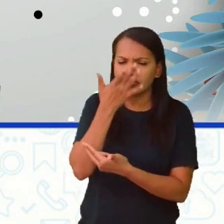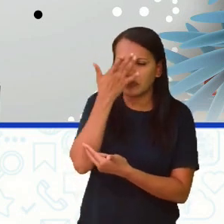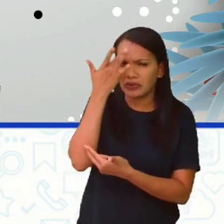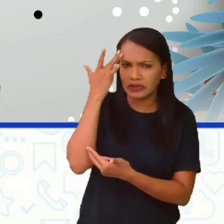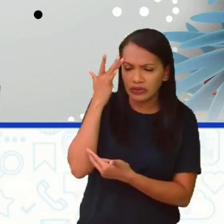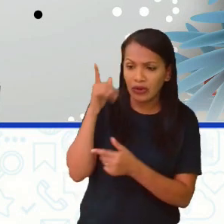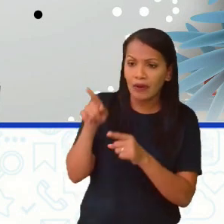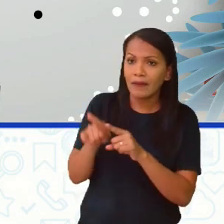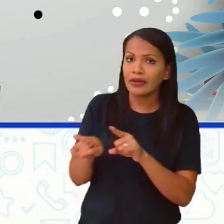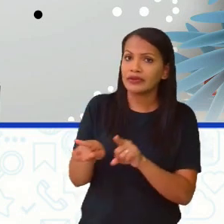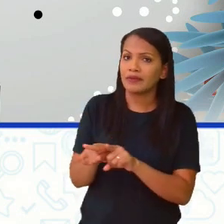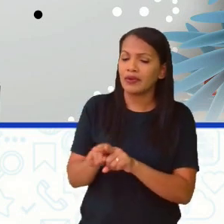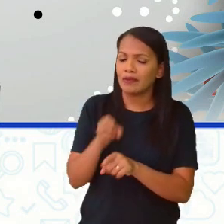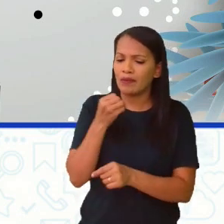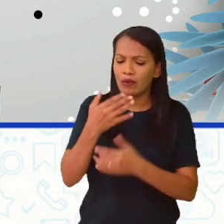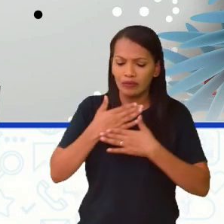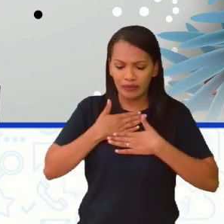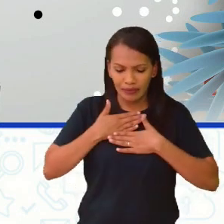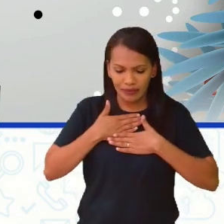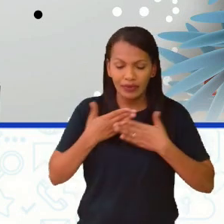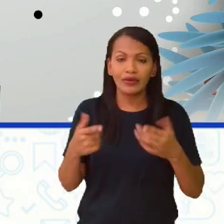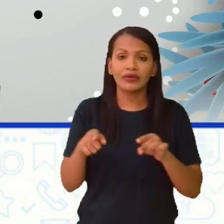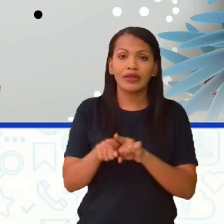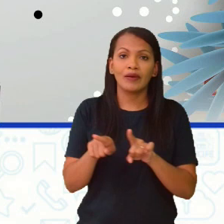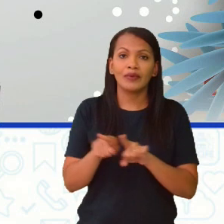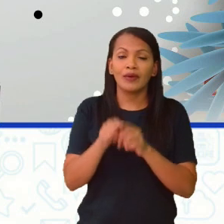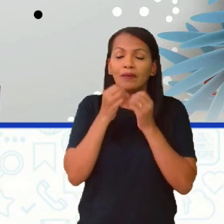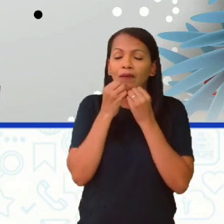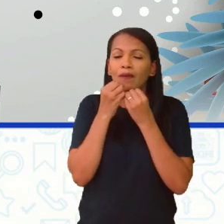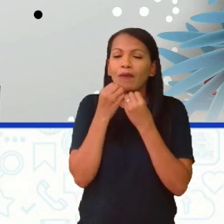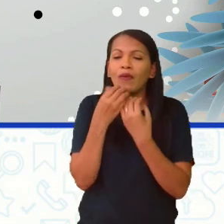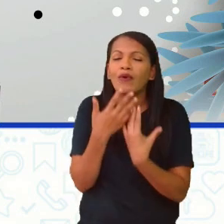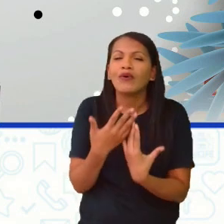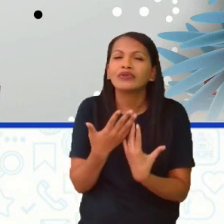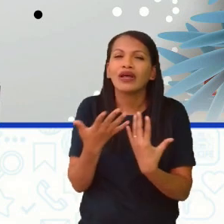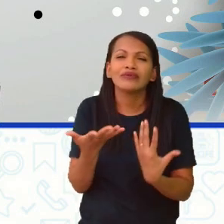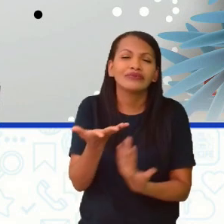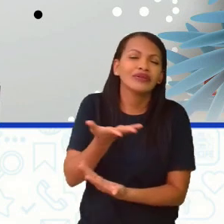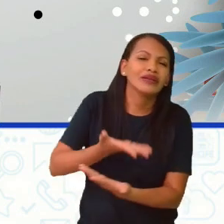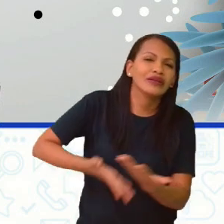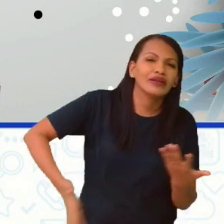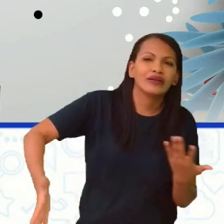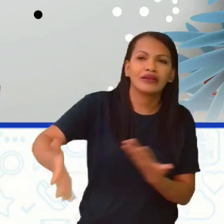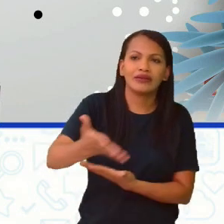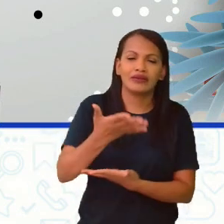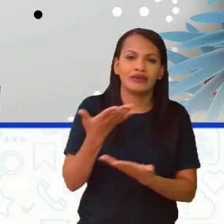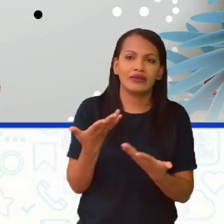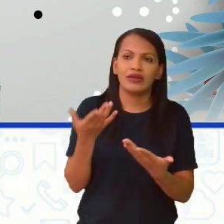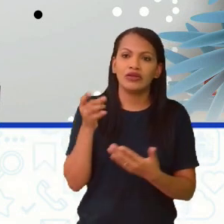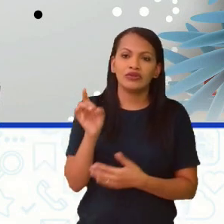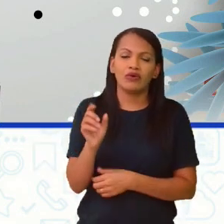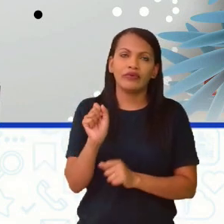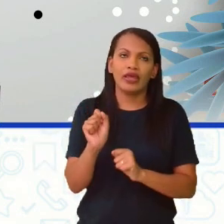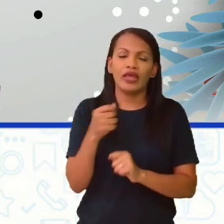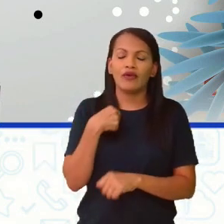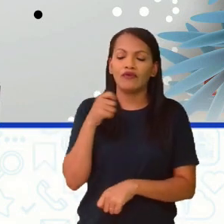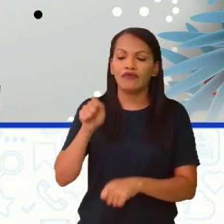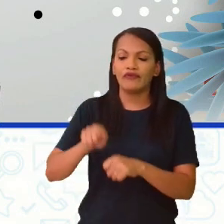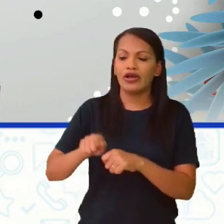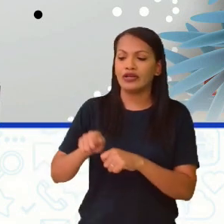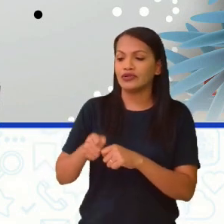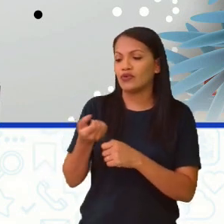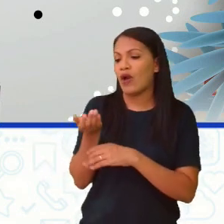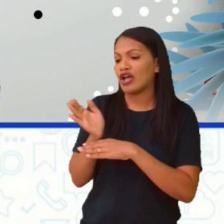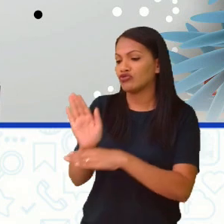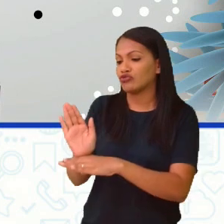no seu próprio julgamento. E a bondade universal e descompromissada. Eu não faço bem esperando que me façam bem,